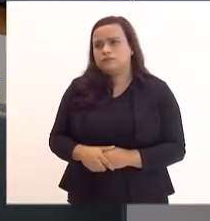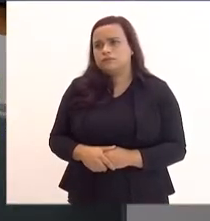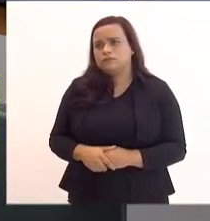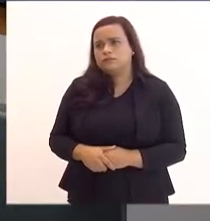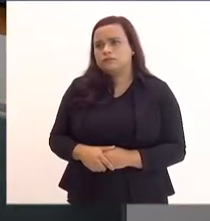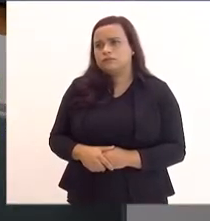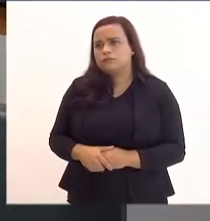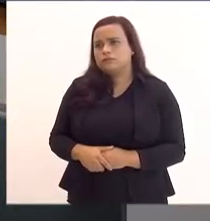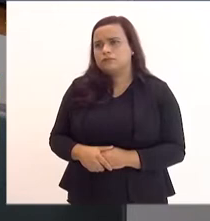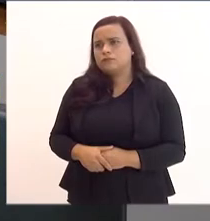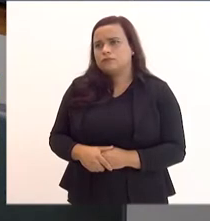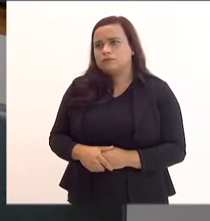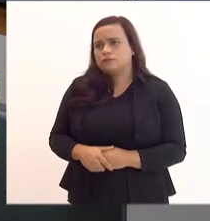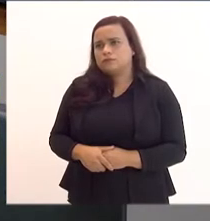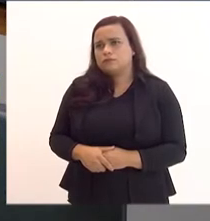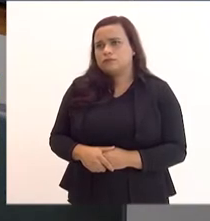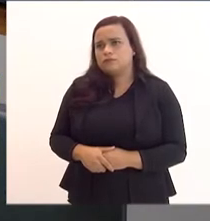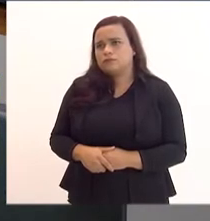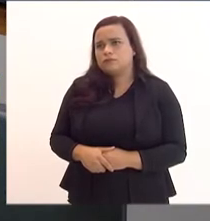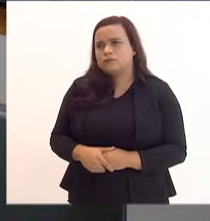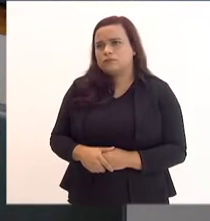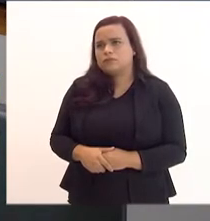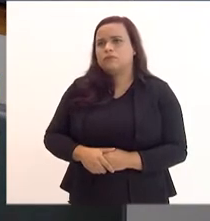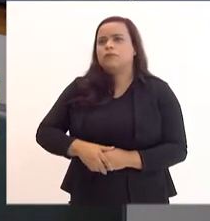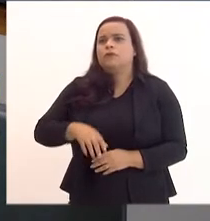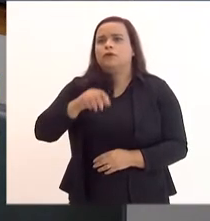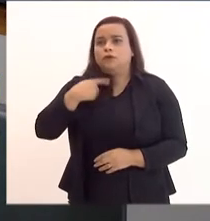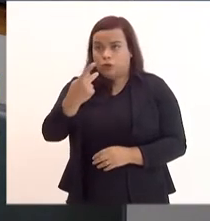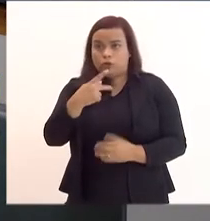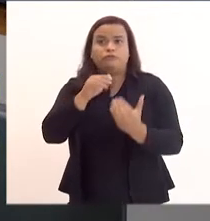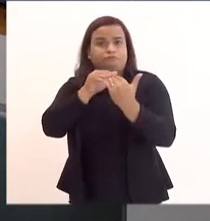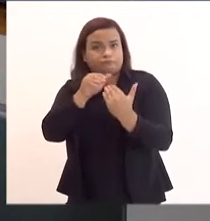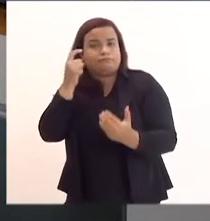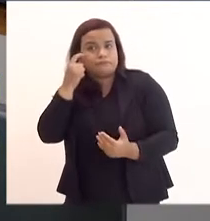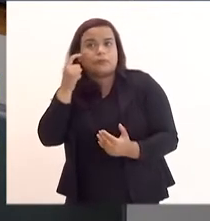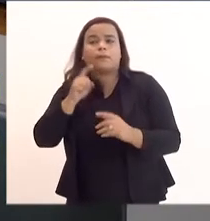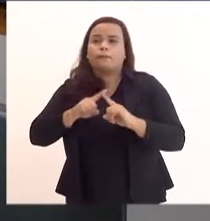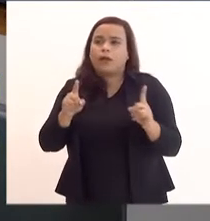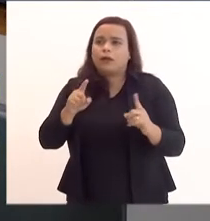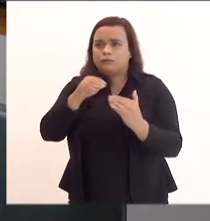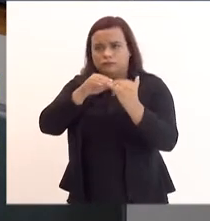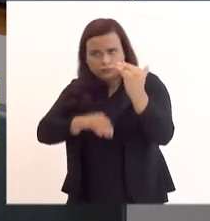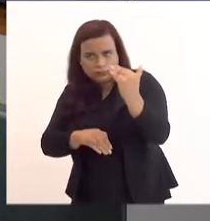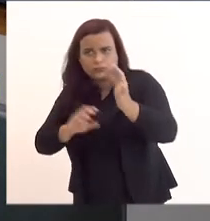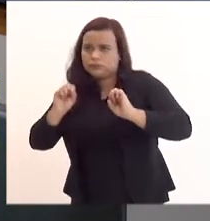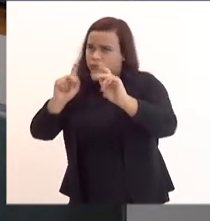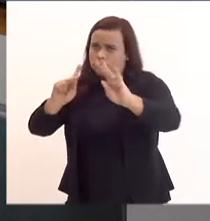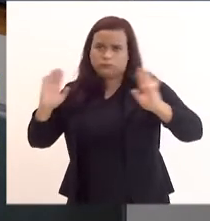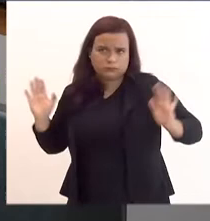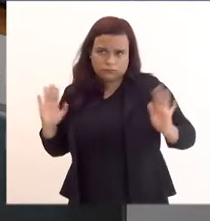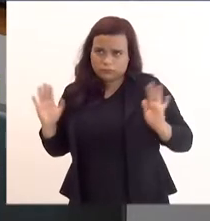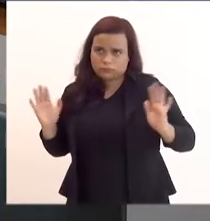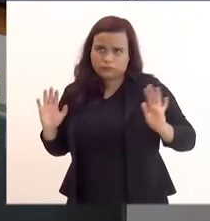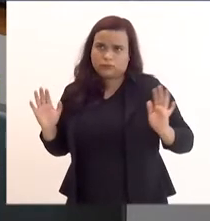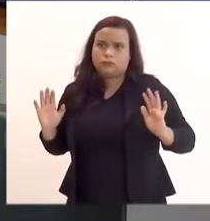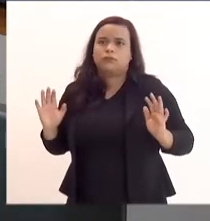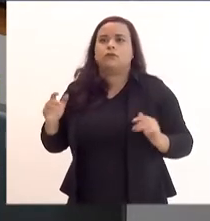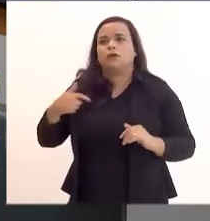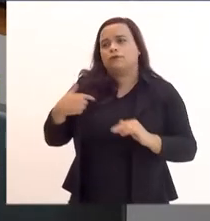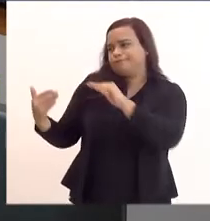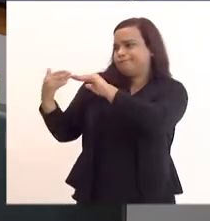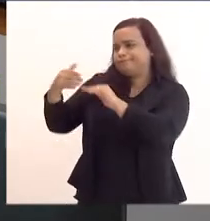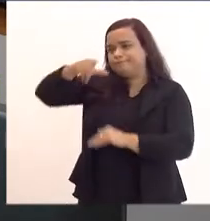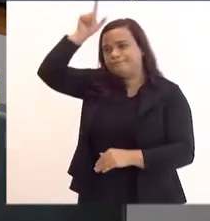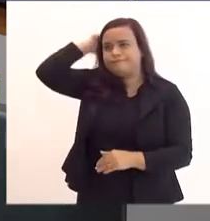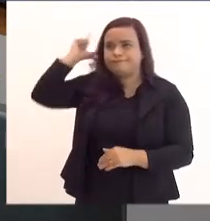Excelência não mantendo, ainda assim eu mantenho o meu acordo. Mesmo Vossa Excelência ruendo a corda, eu mantenho um acordo com o Luiz Paulo.